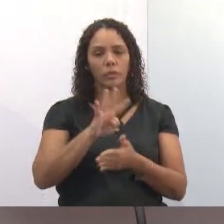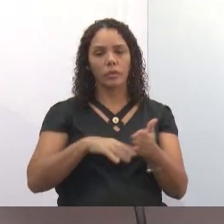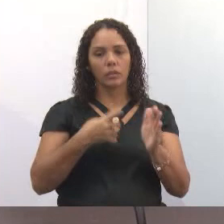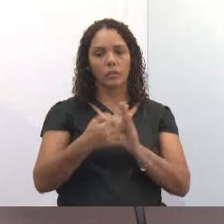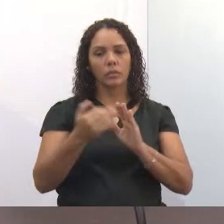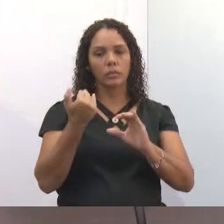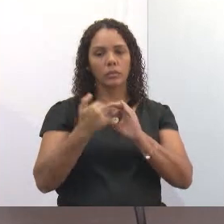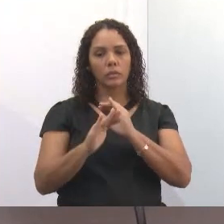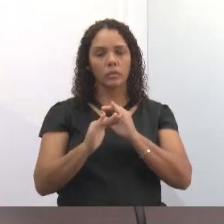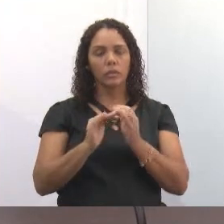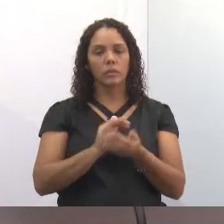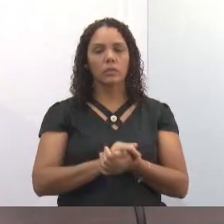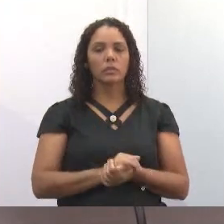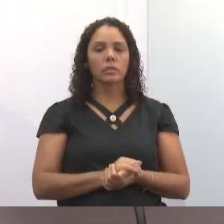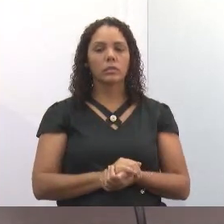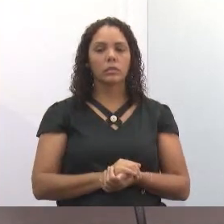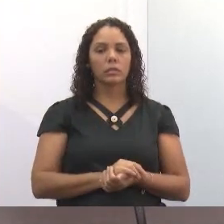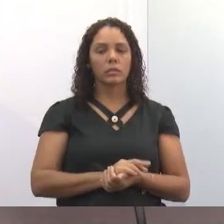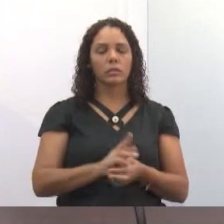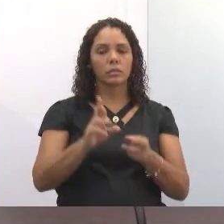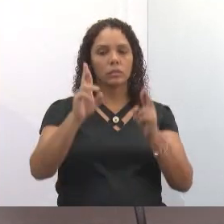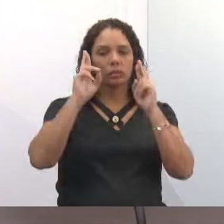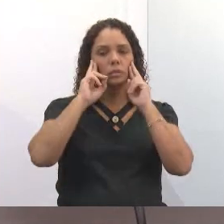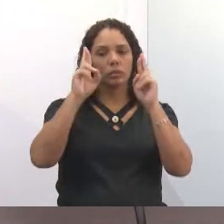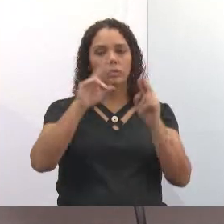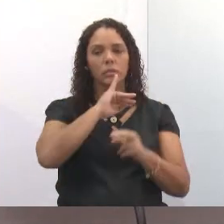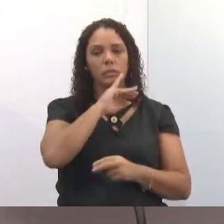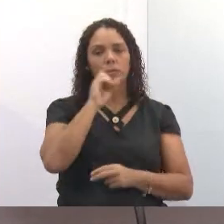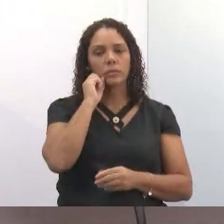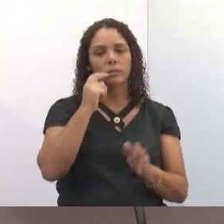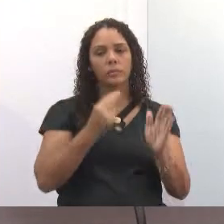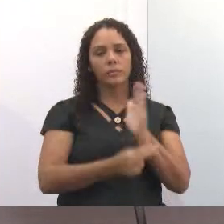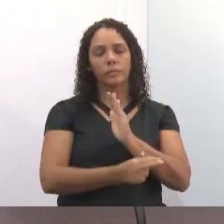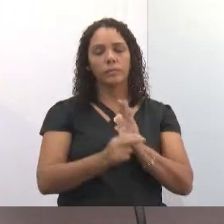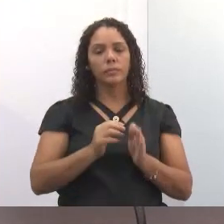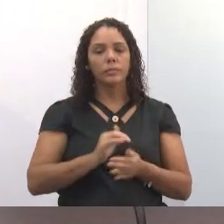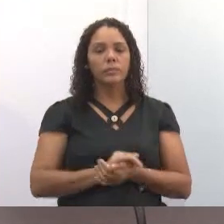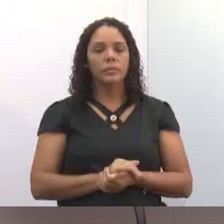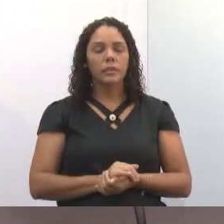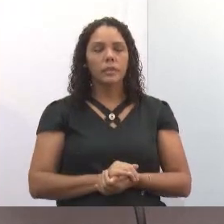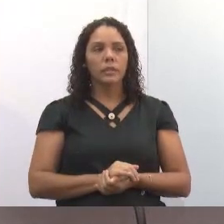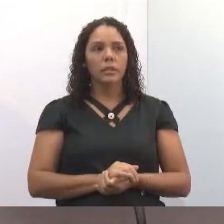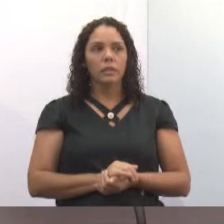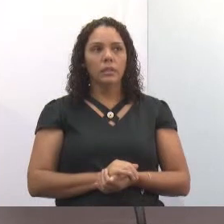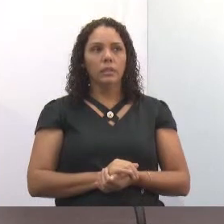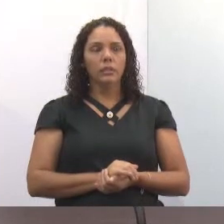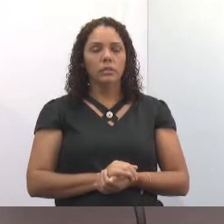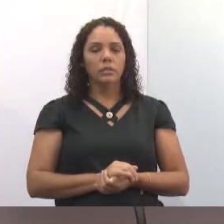anexo. Respeitosamente, Isaías José de Santana.